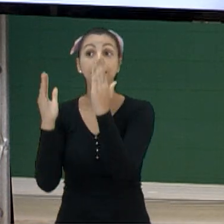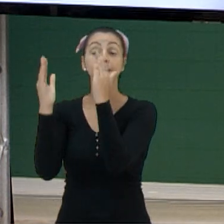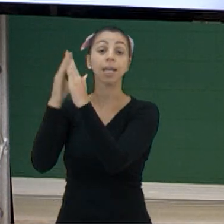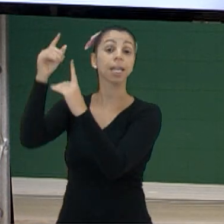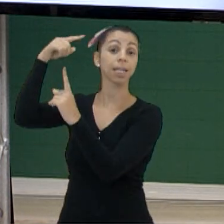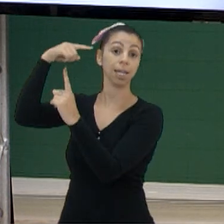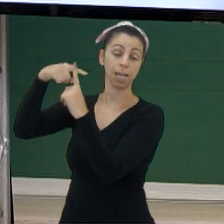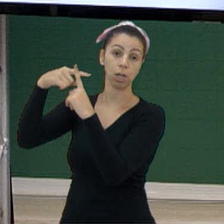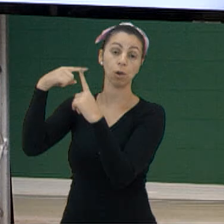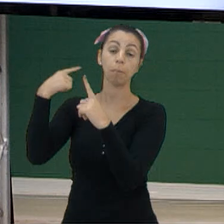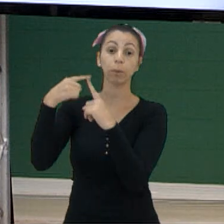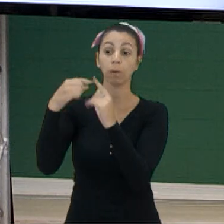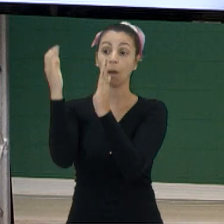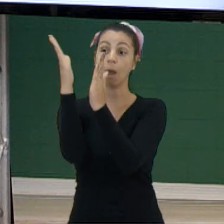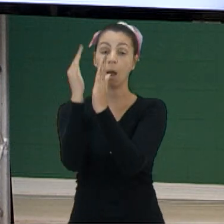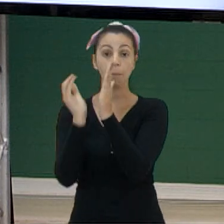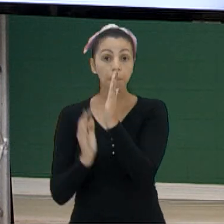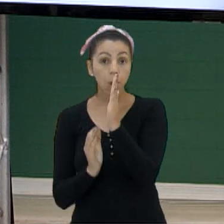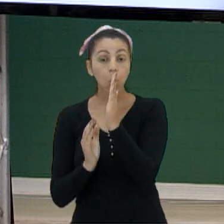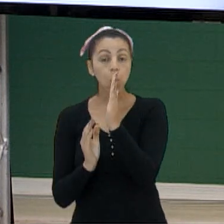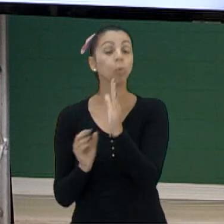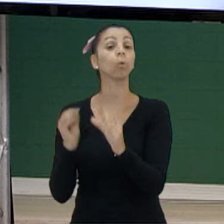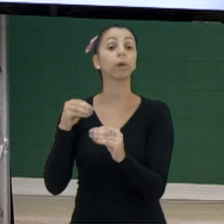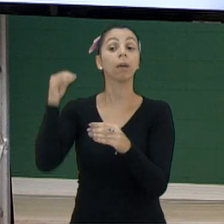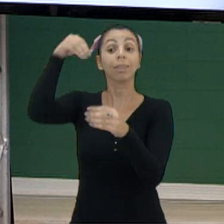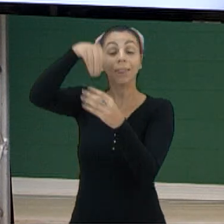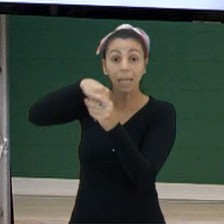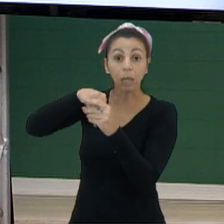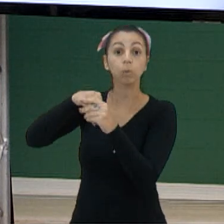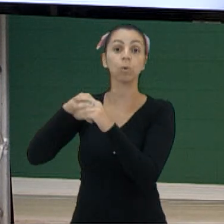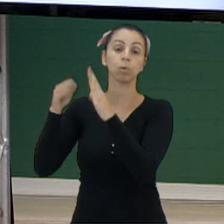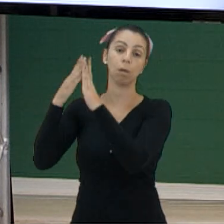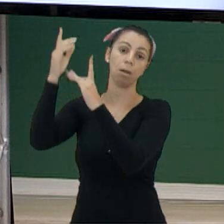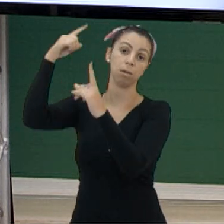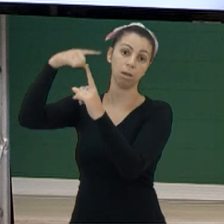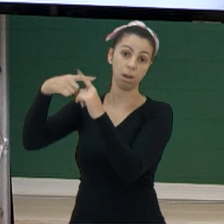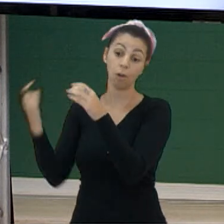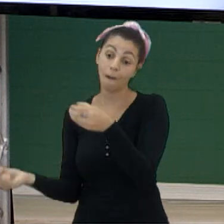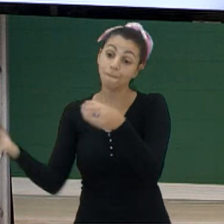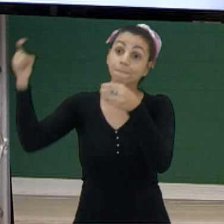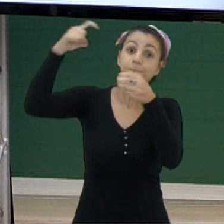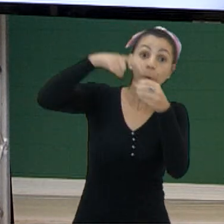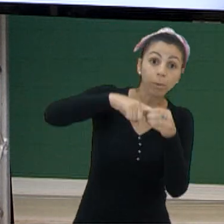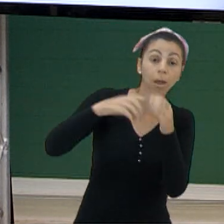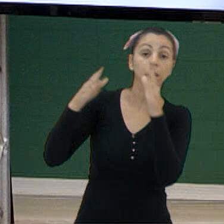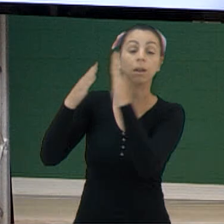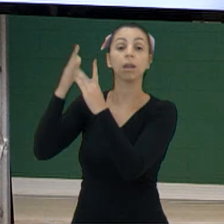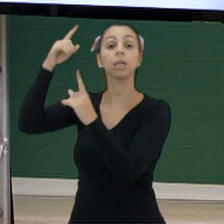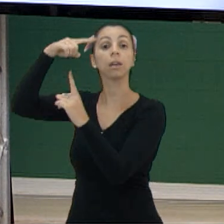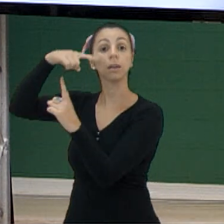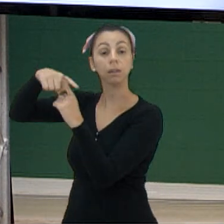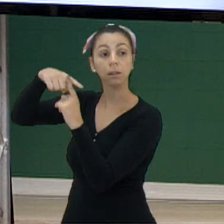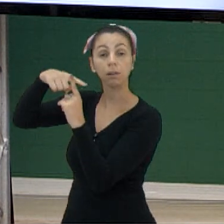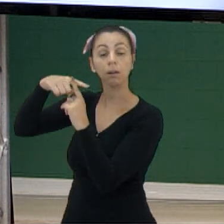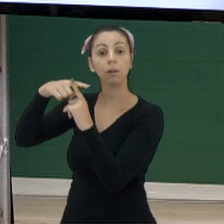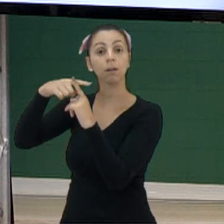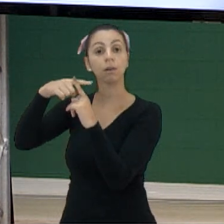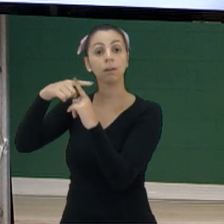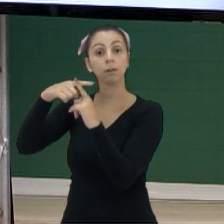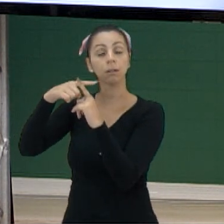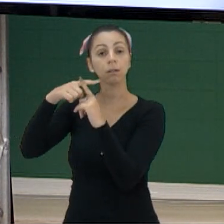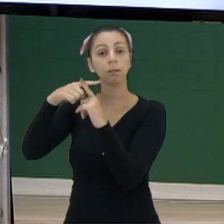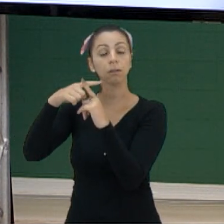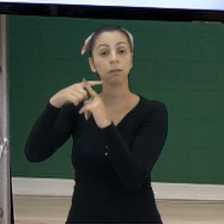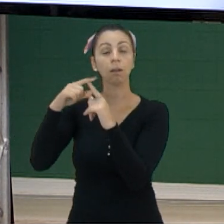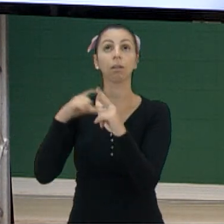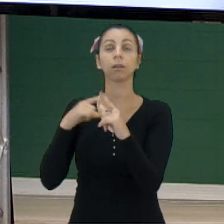uma ideia católica, né? É uma ideia da igreja, é você voltar para a igreja. Né? Então você voltava para lá e ficava lá antigamente